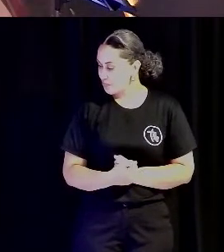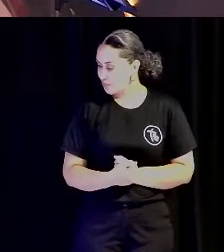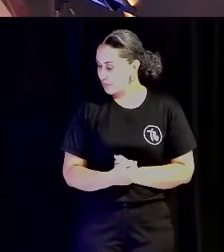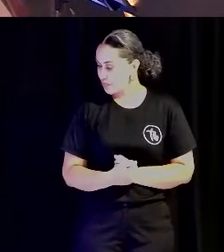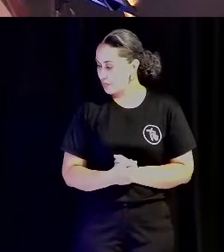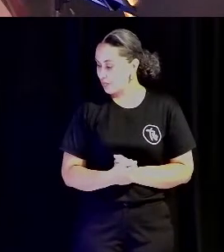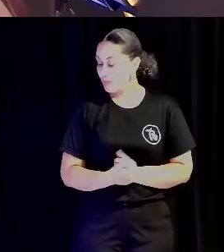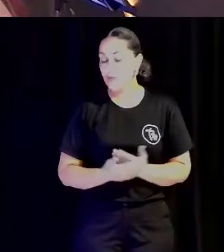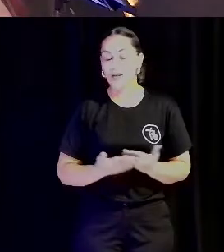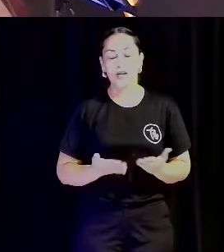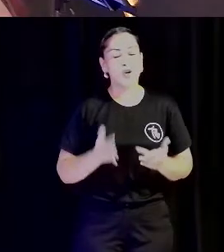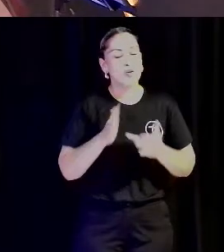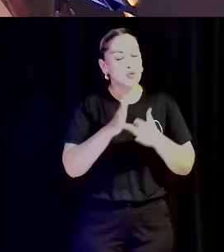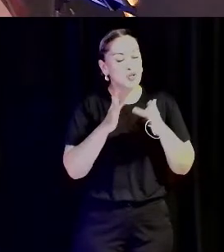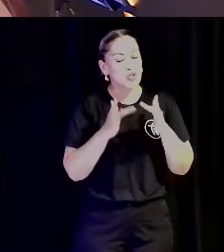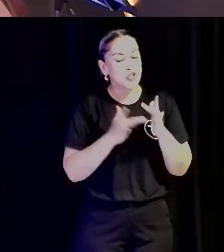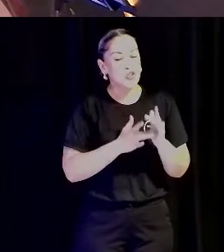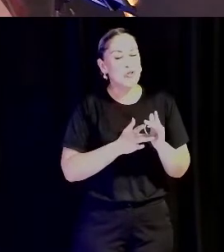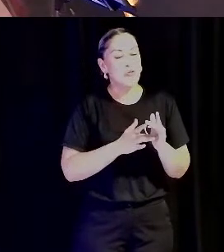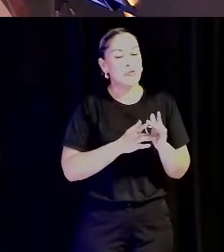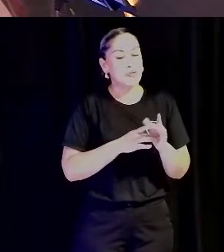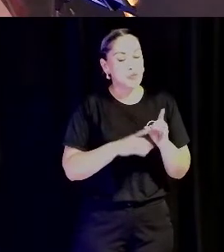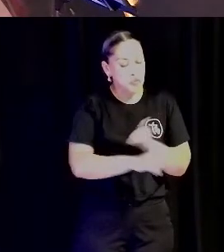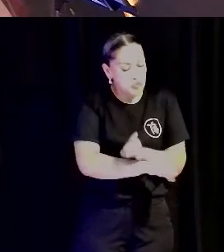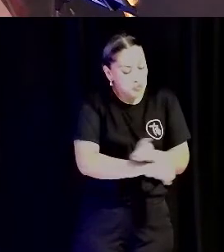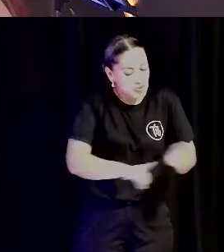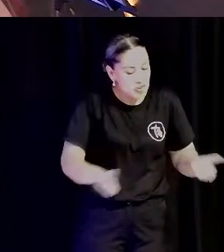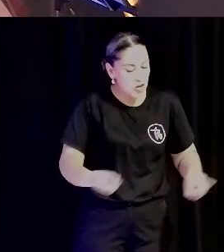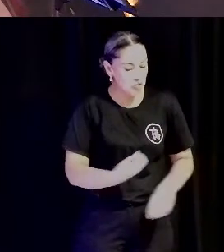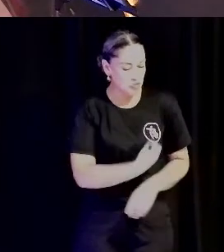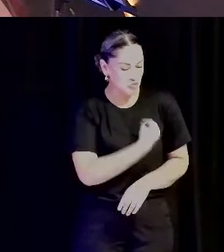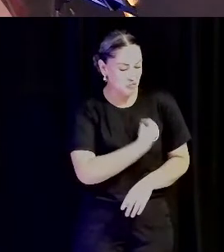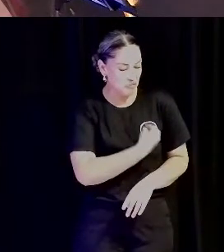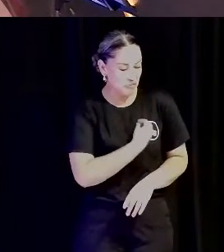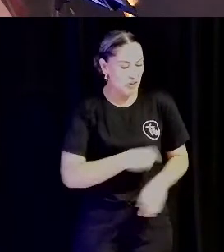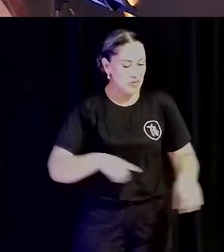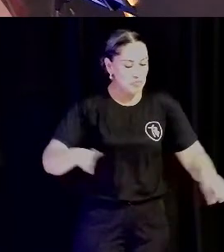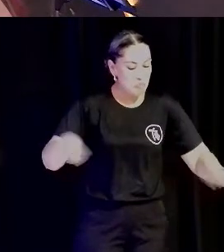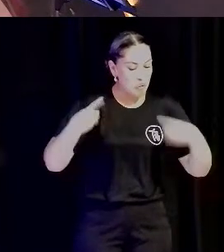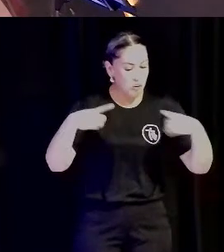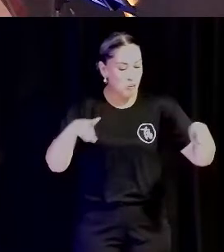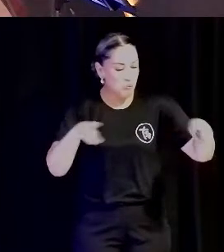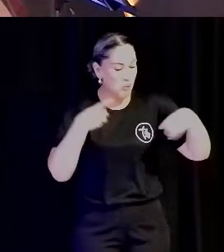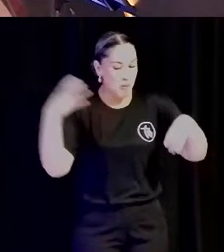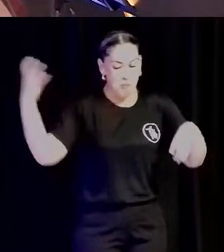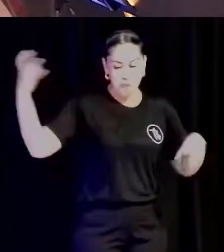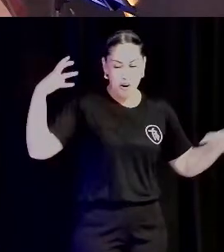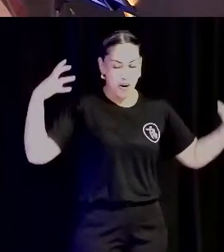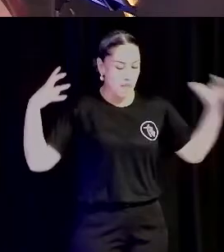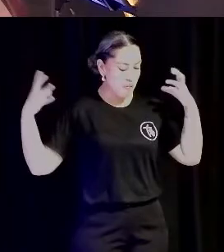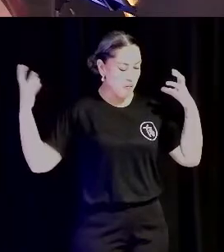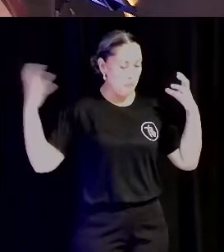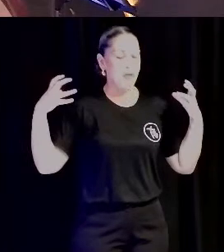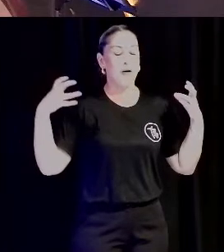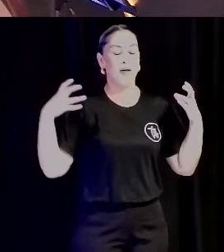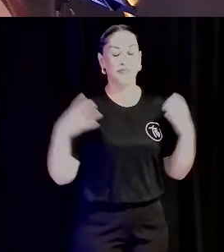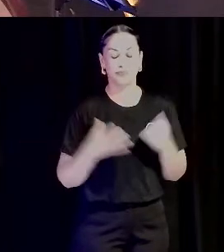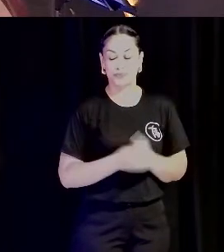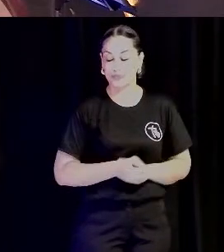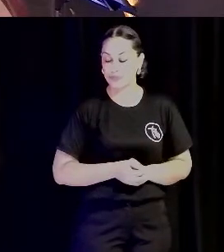quando Jesus estava no deserto, passando por privações, tentações, e não obstante a isso,